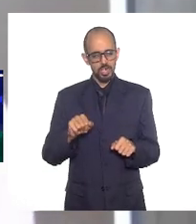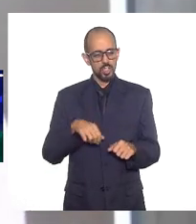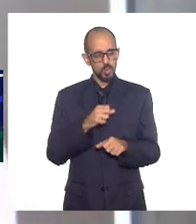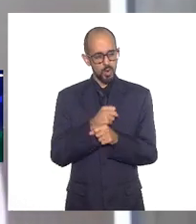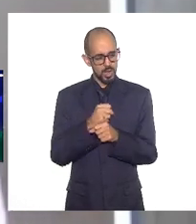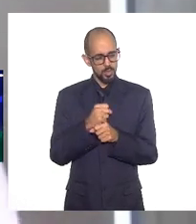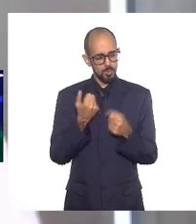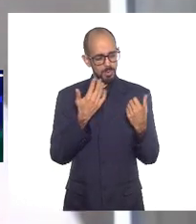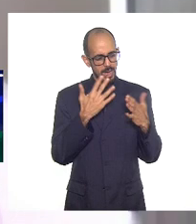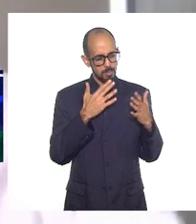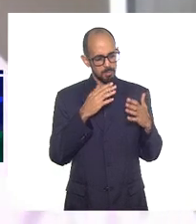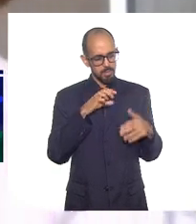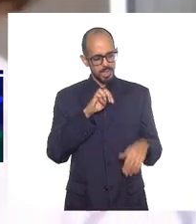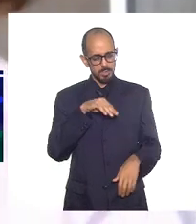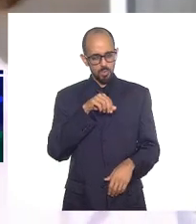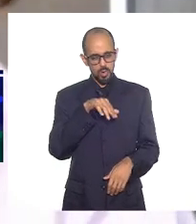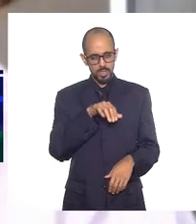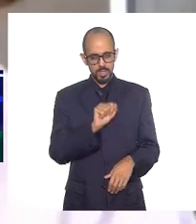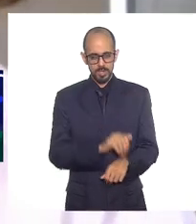Mônica.